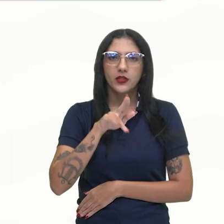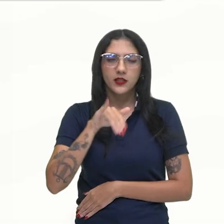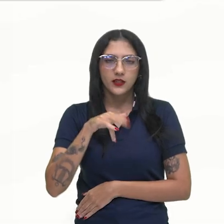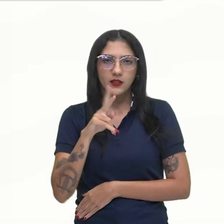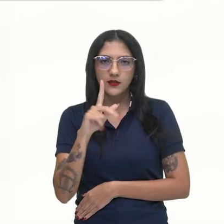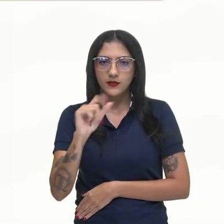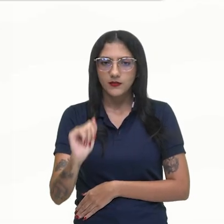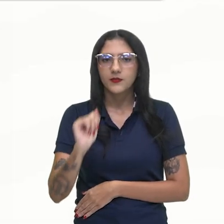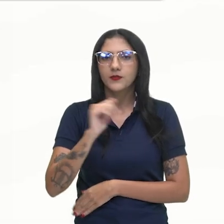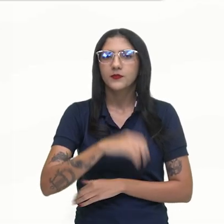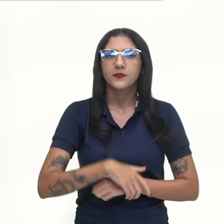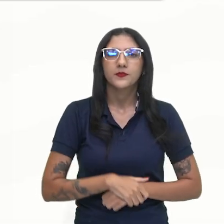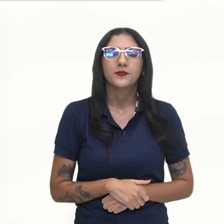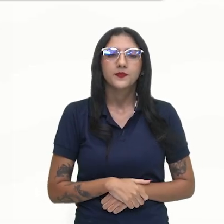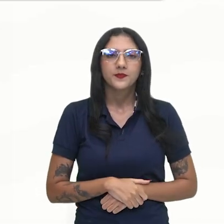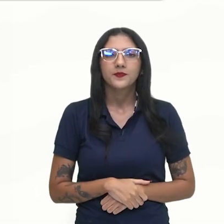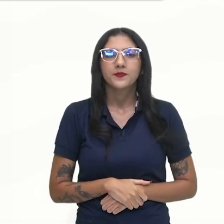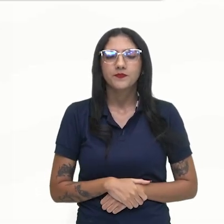Continuando.